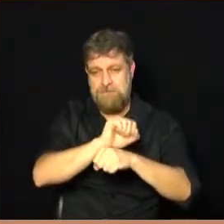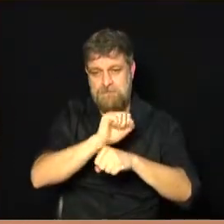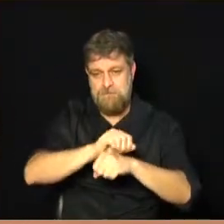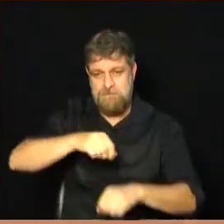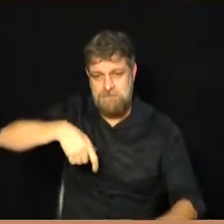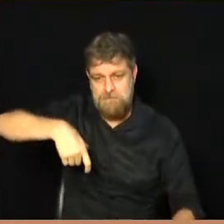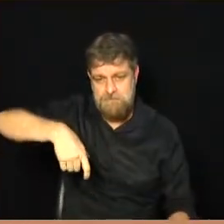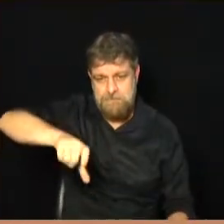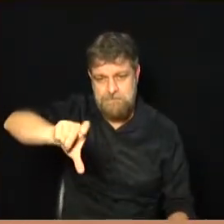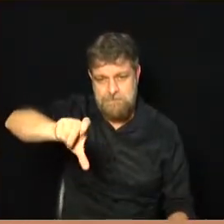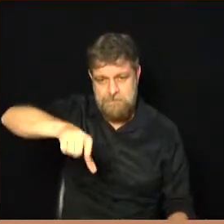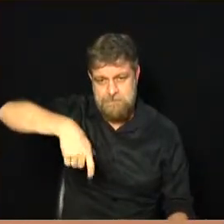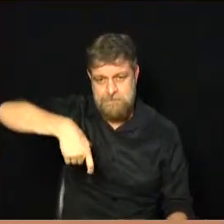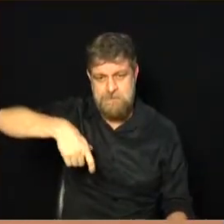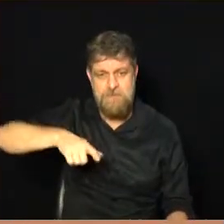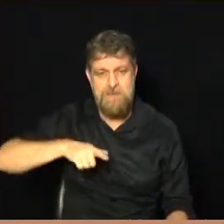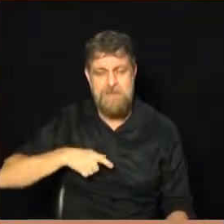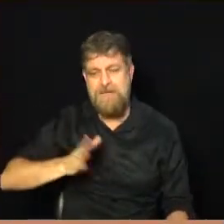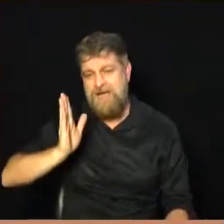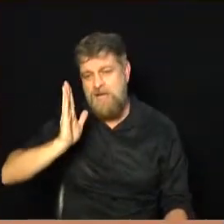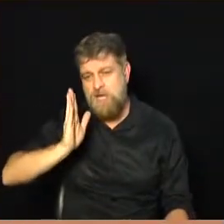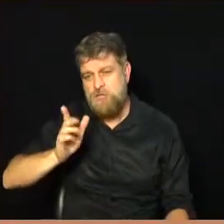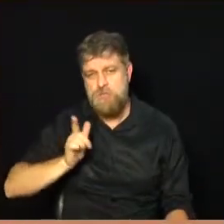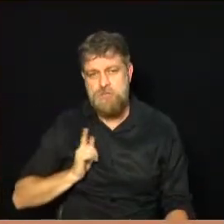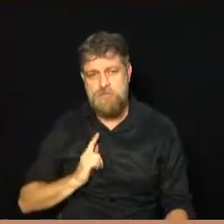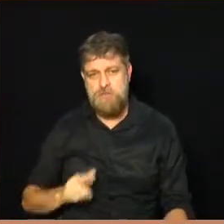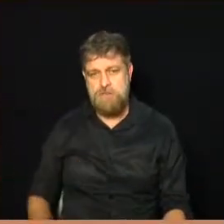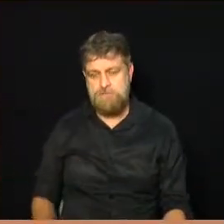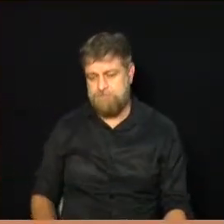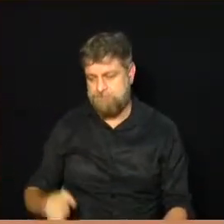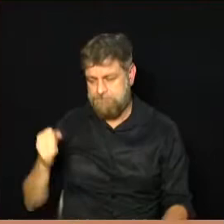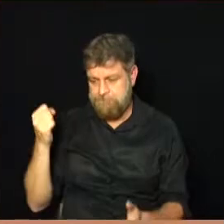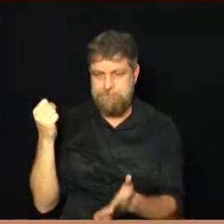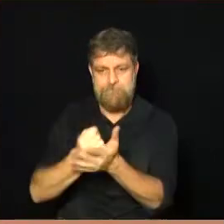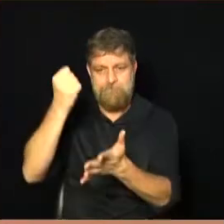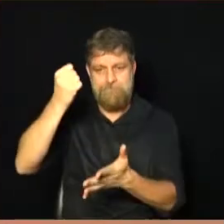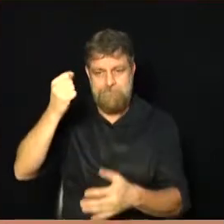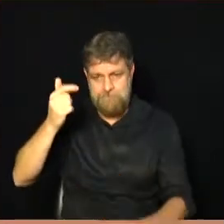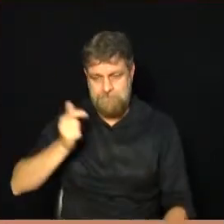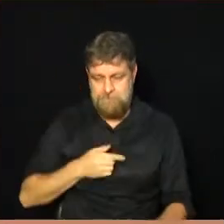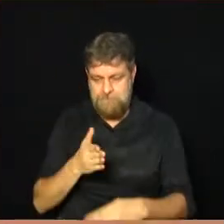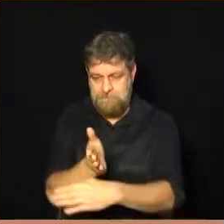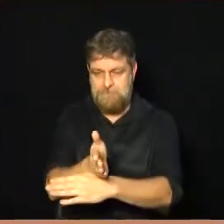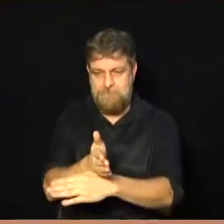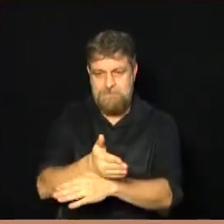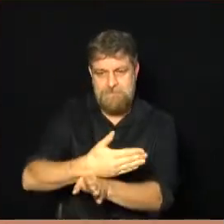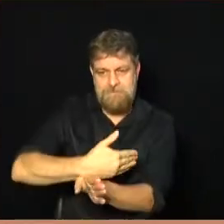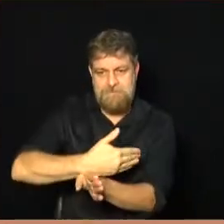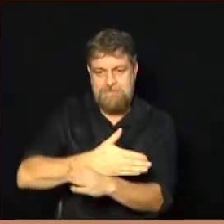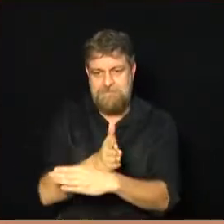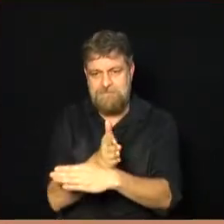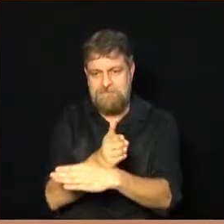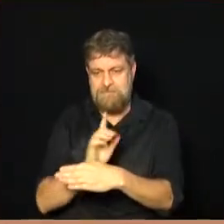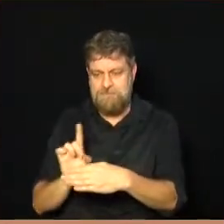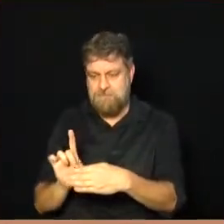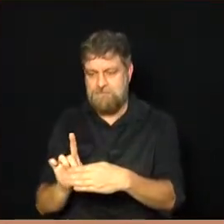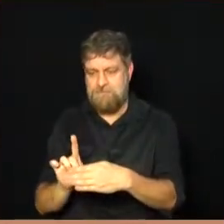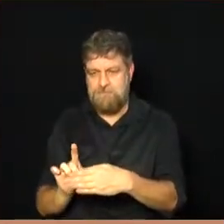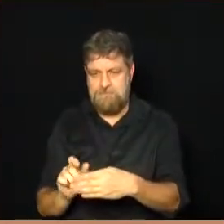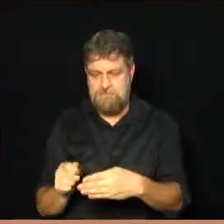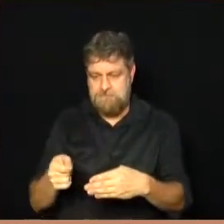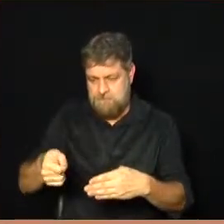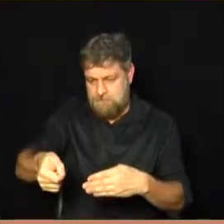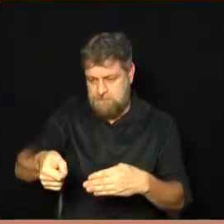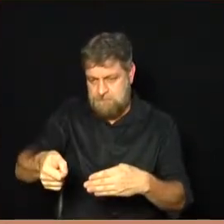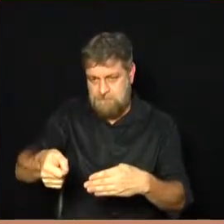por um mecanismo que a gente chama de validador, que tem aquela catraca. Então, você apresenta o seu bilhete no